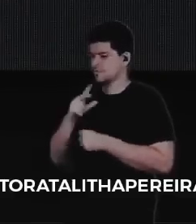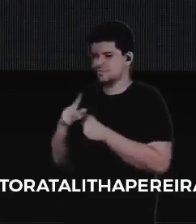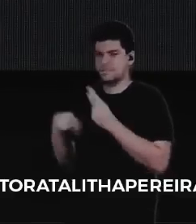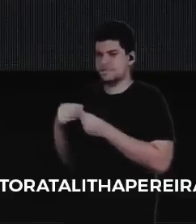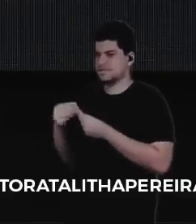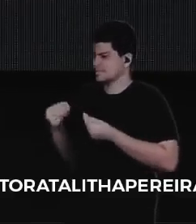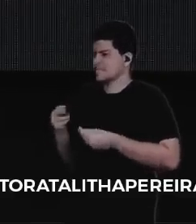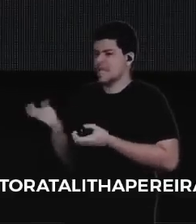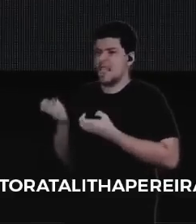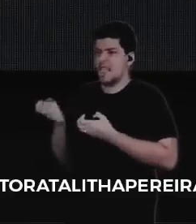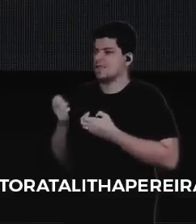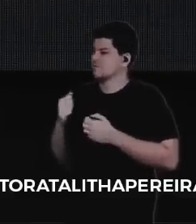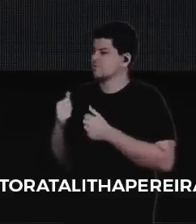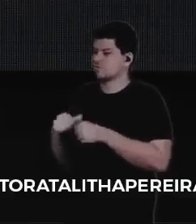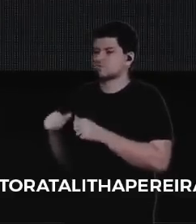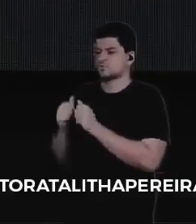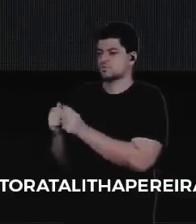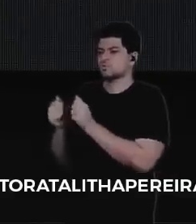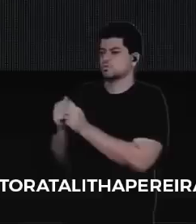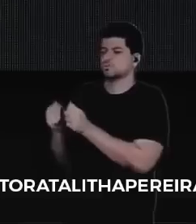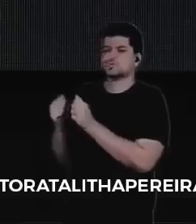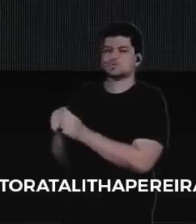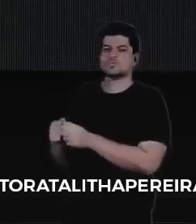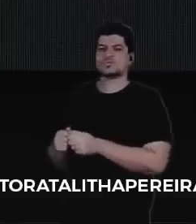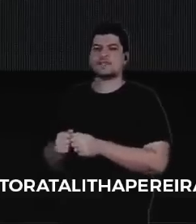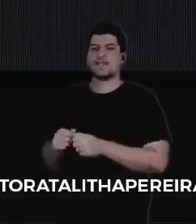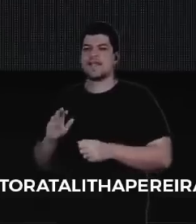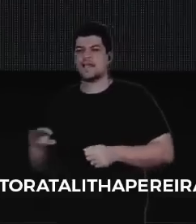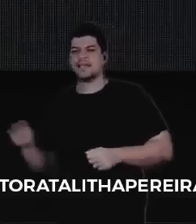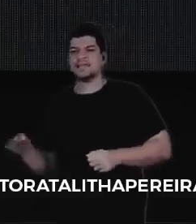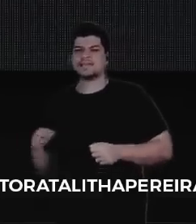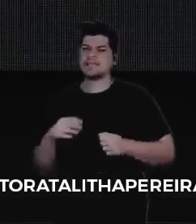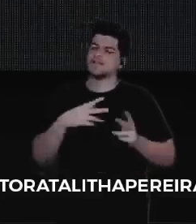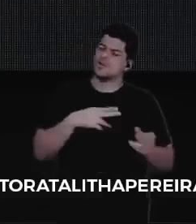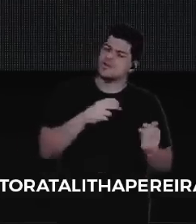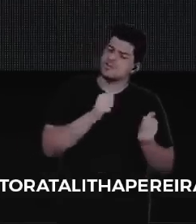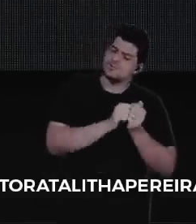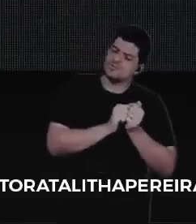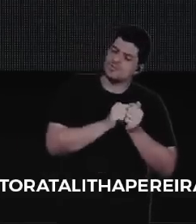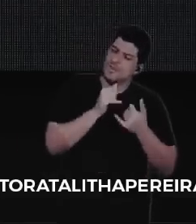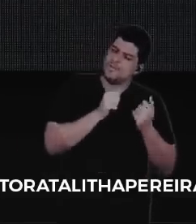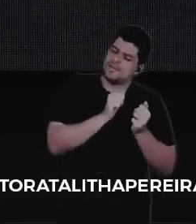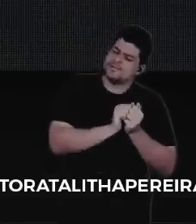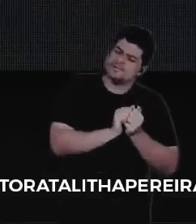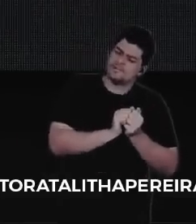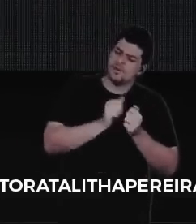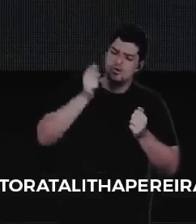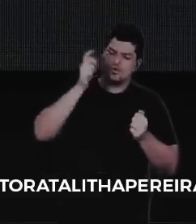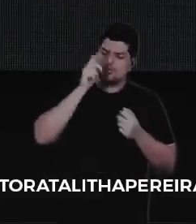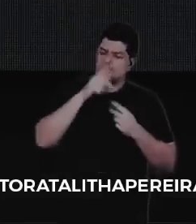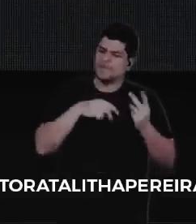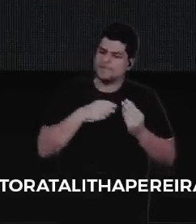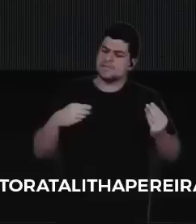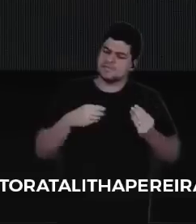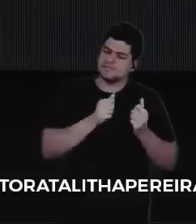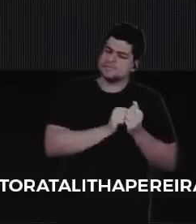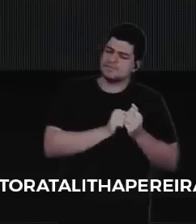brinquedo. A criança dorme com ele, passa o dia todinho com o brinquedo.